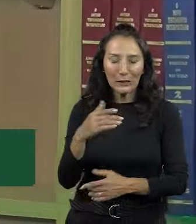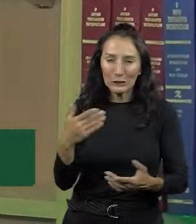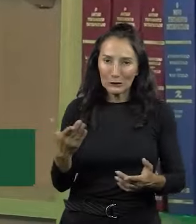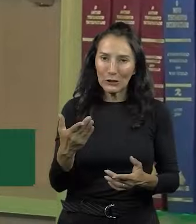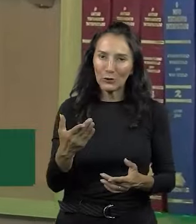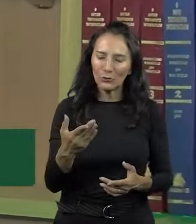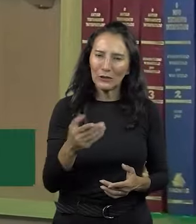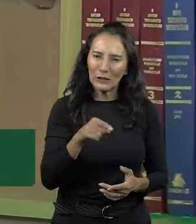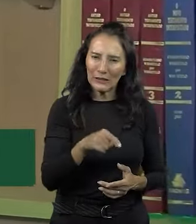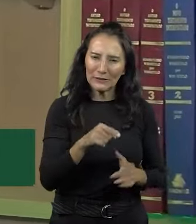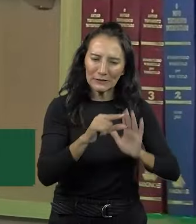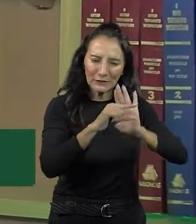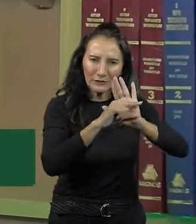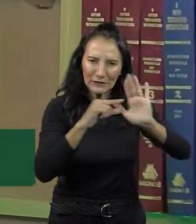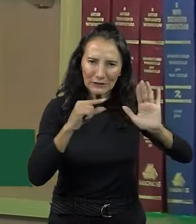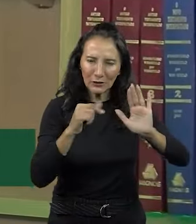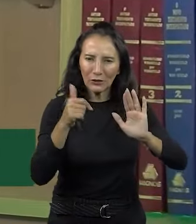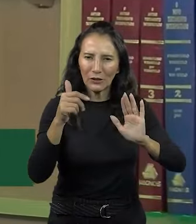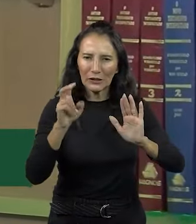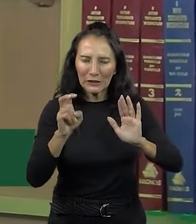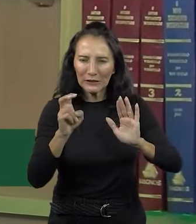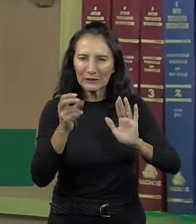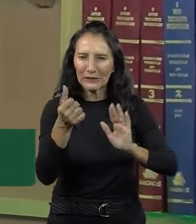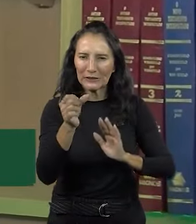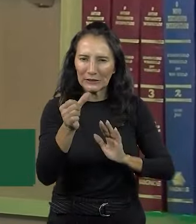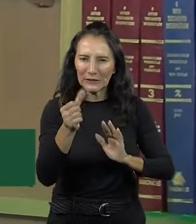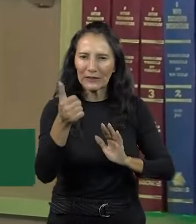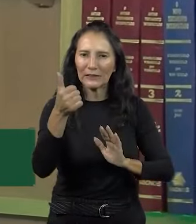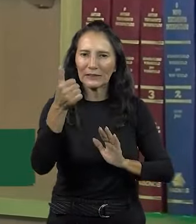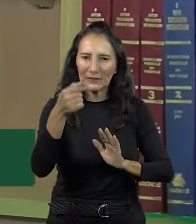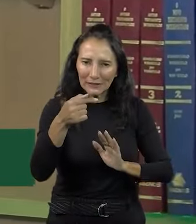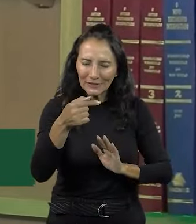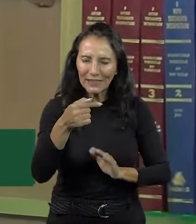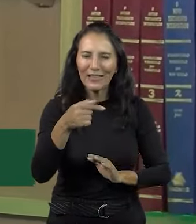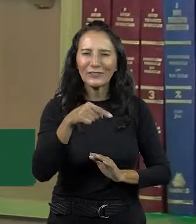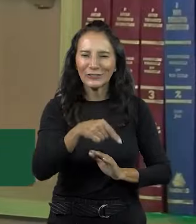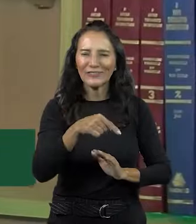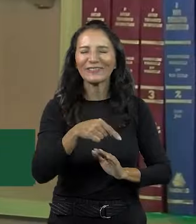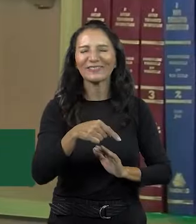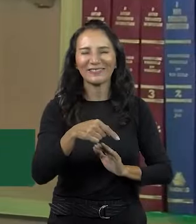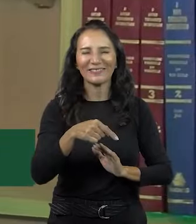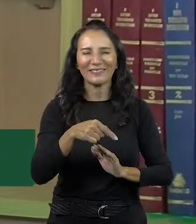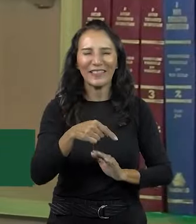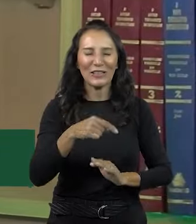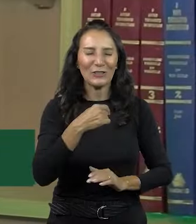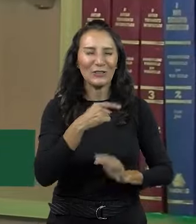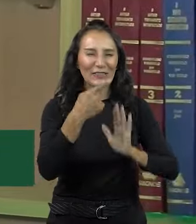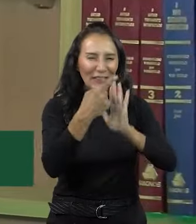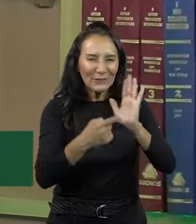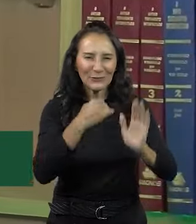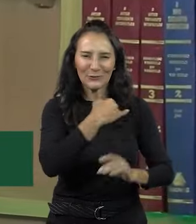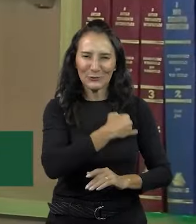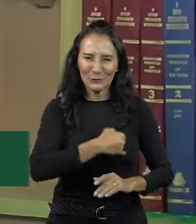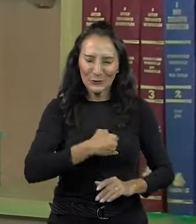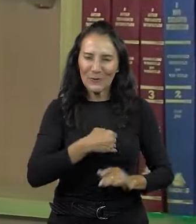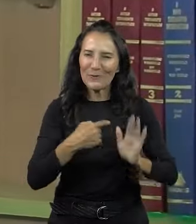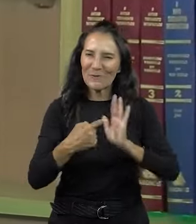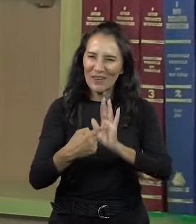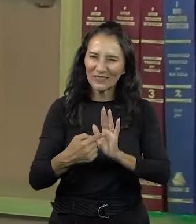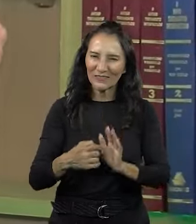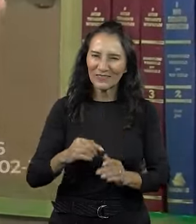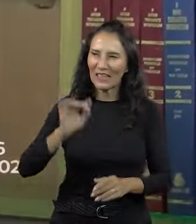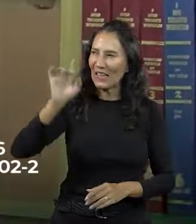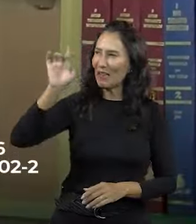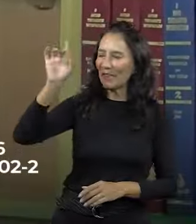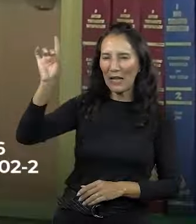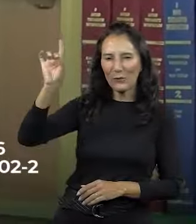aqui três 15 16 e 17 eu vos escolhi e vos designei e